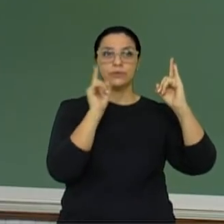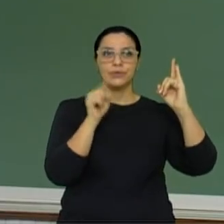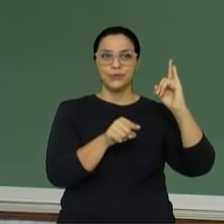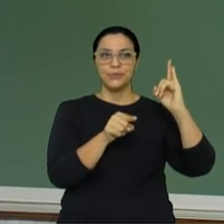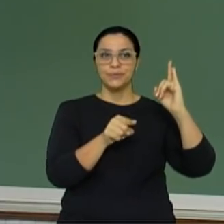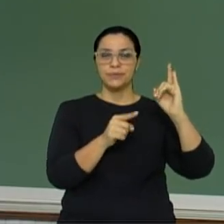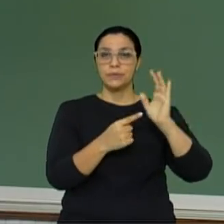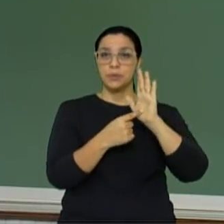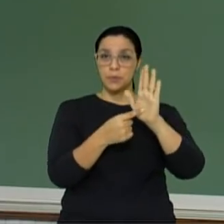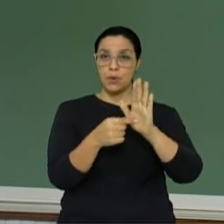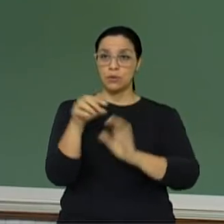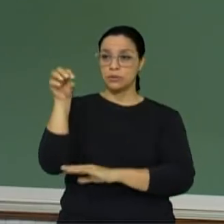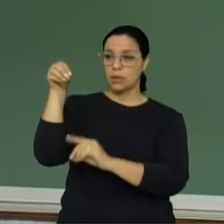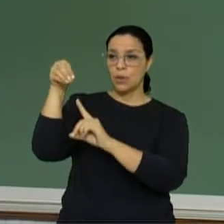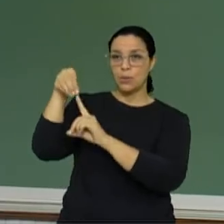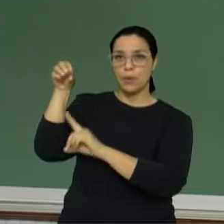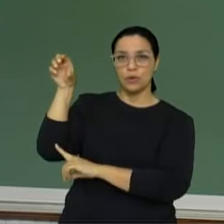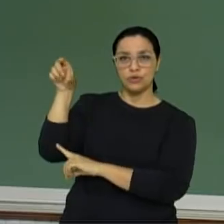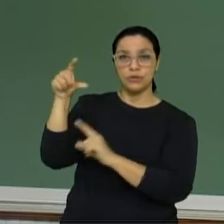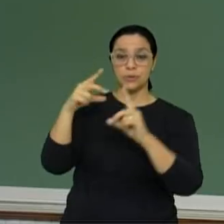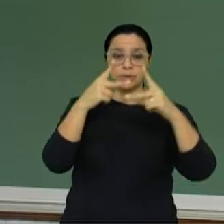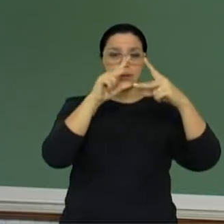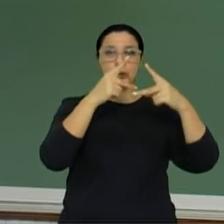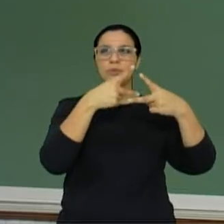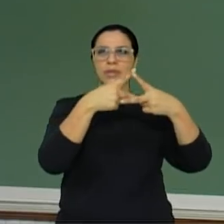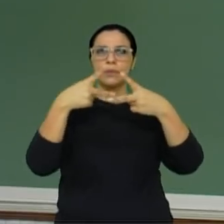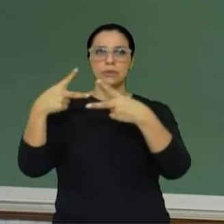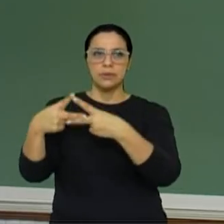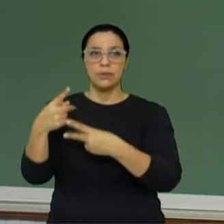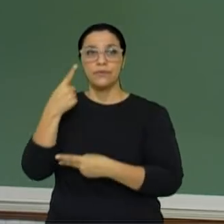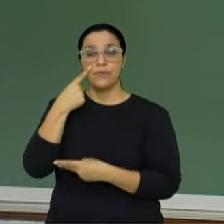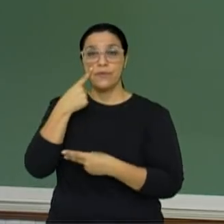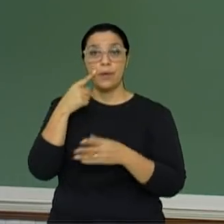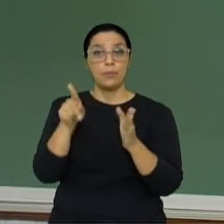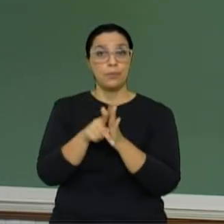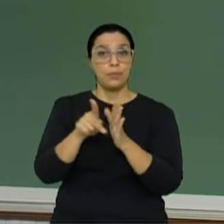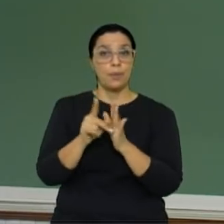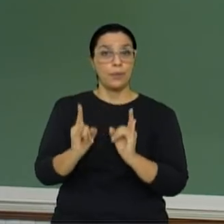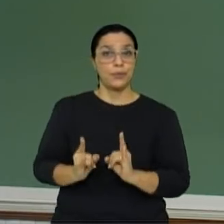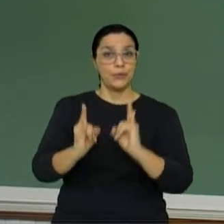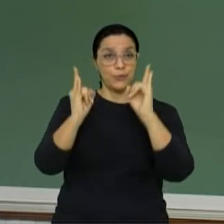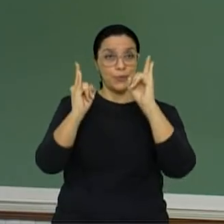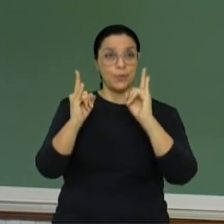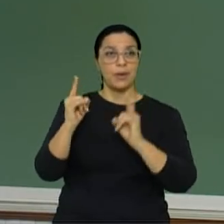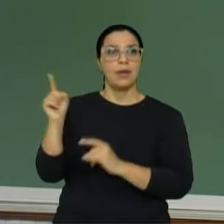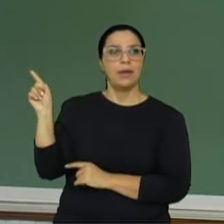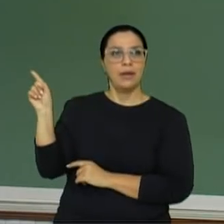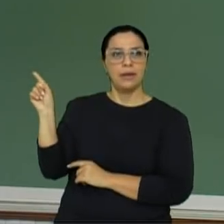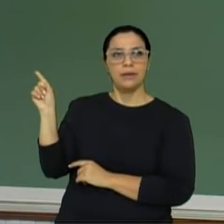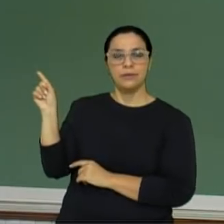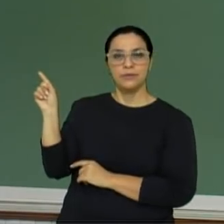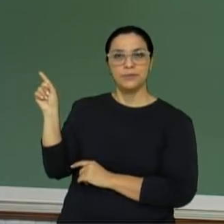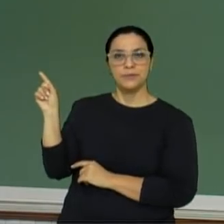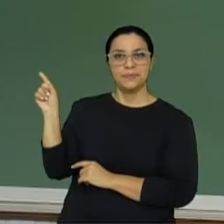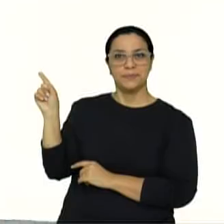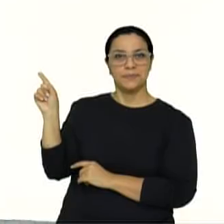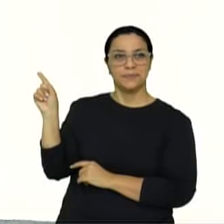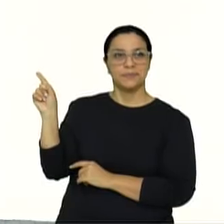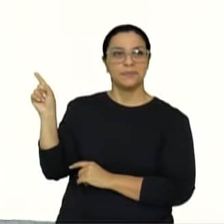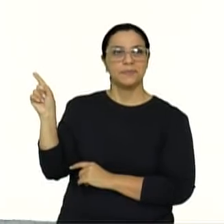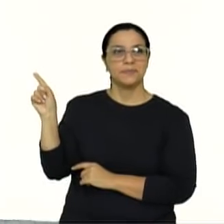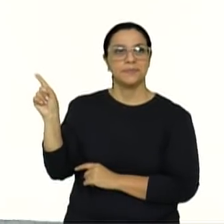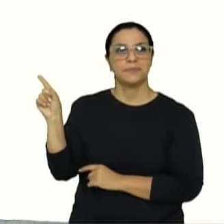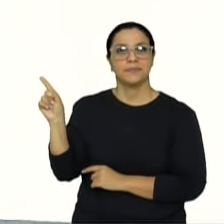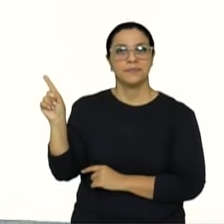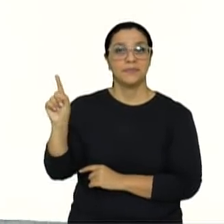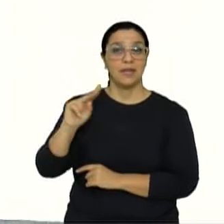figura mostrando justamente os meus triângulos. O primeiro triângulo que eu vou pegar aqui é o triângulo que está montado no prédio, né,